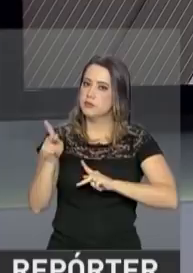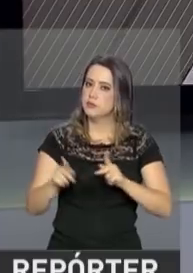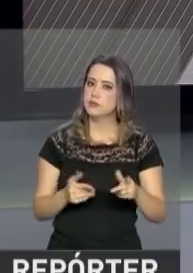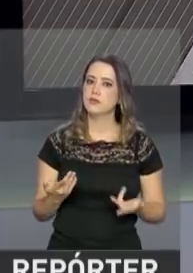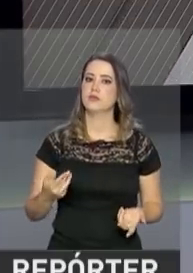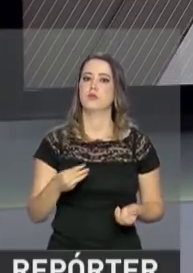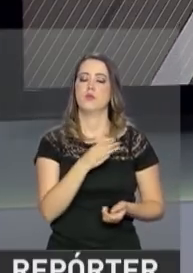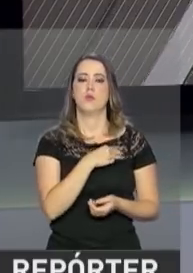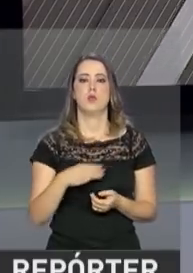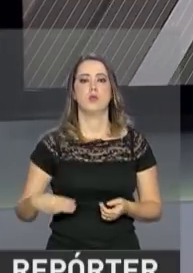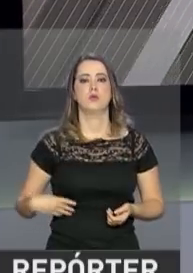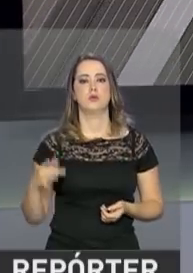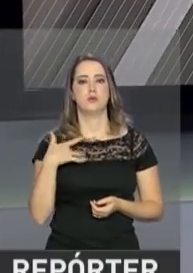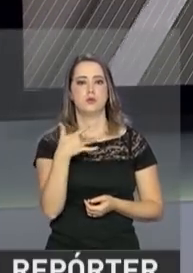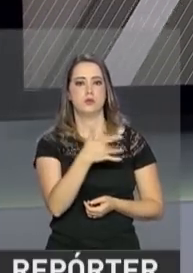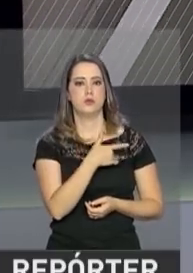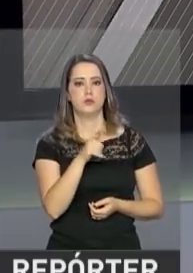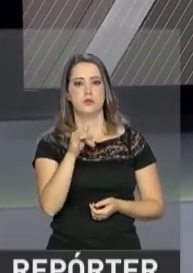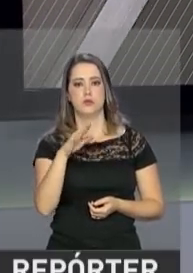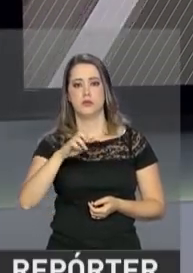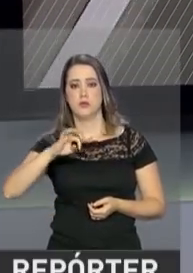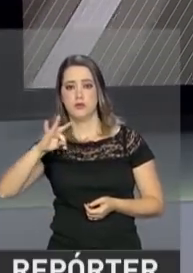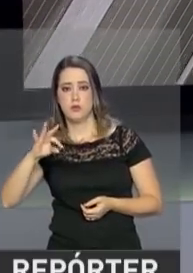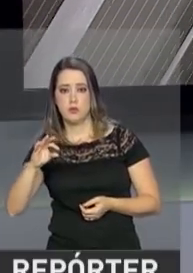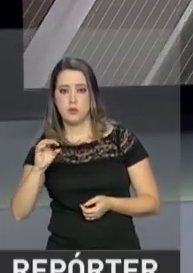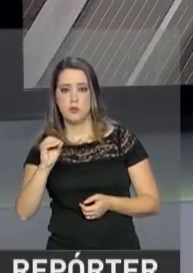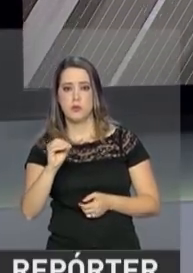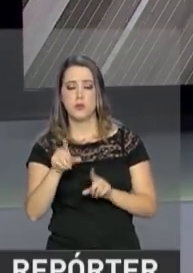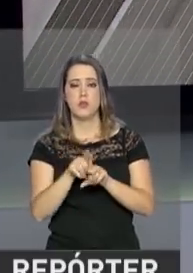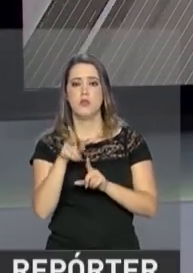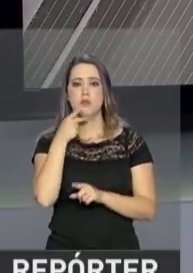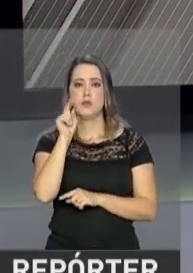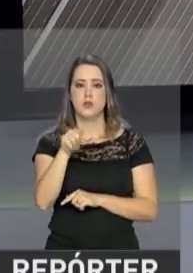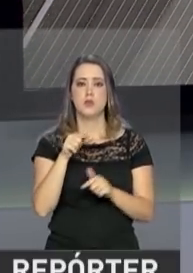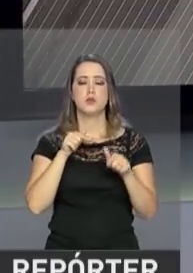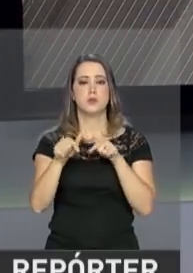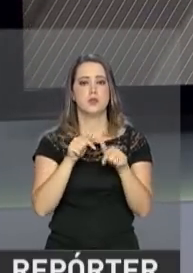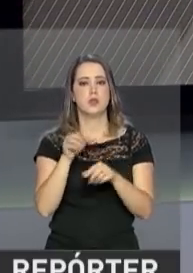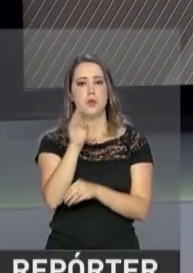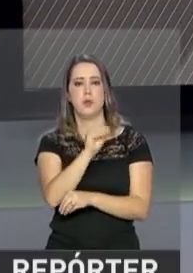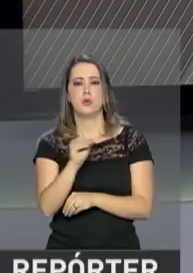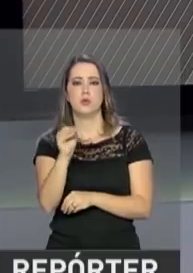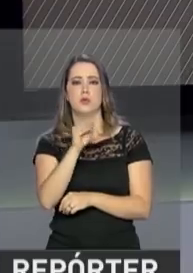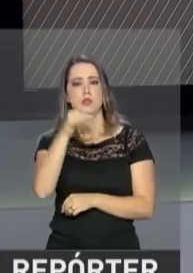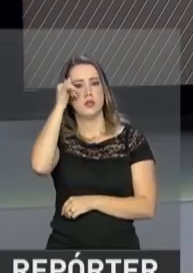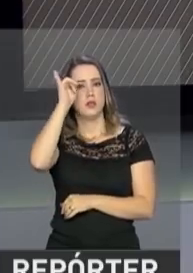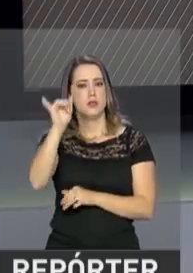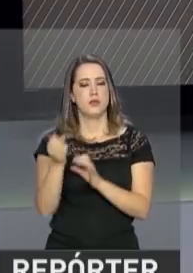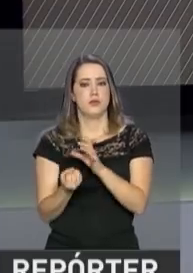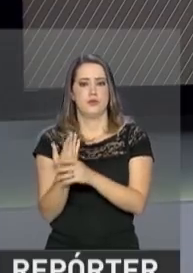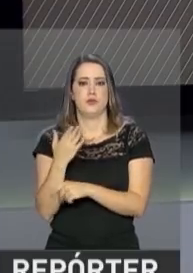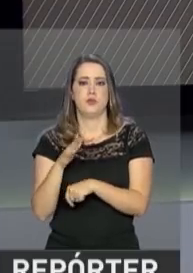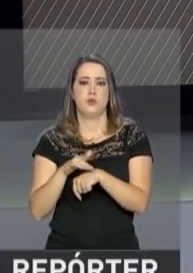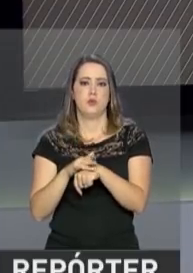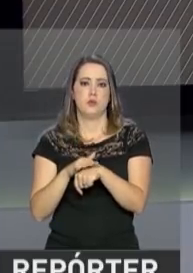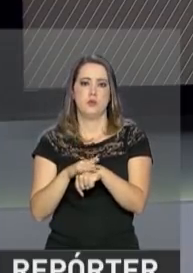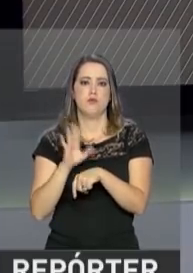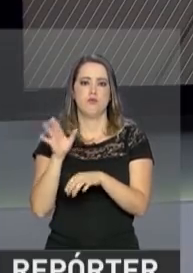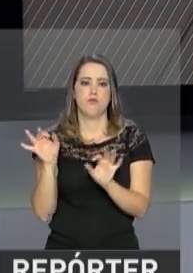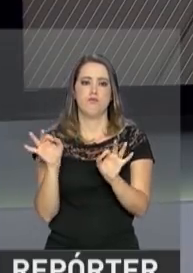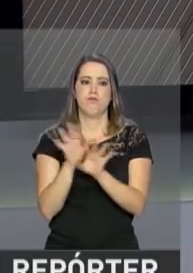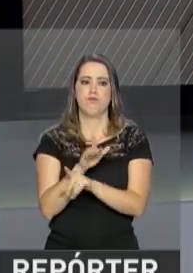sinas na população o ministro da saúde gilberto occhi falou sobre essa medida que tenta impedir o ressurgimento de doenças